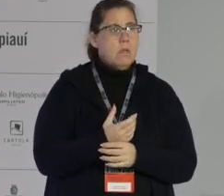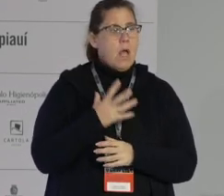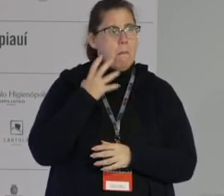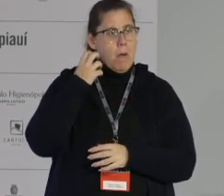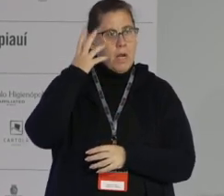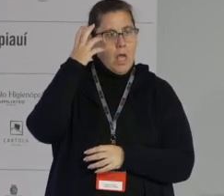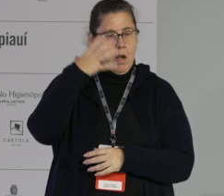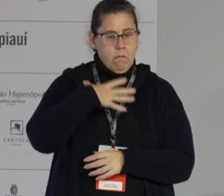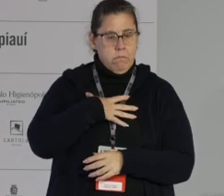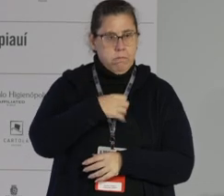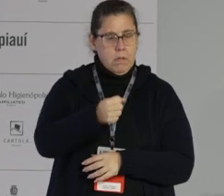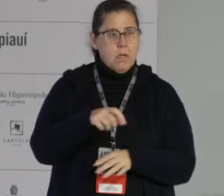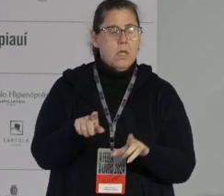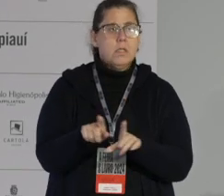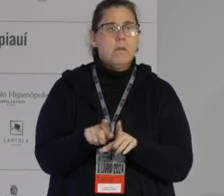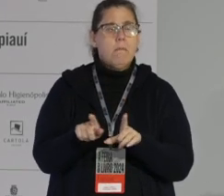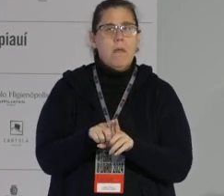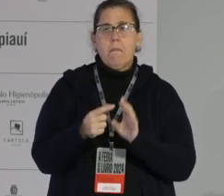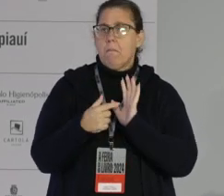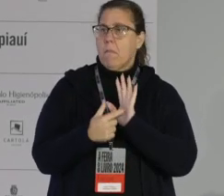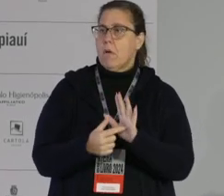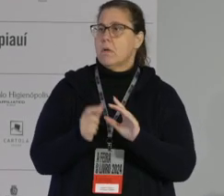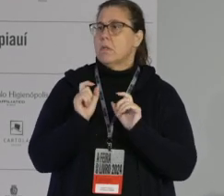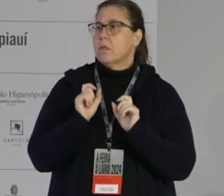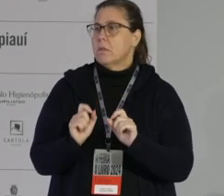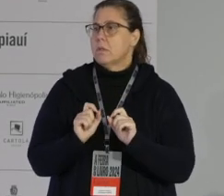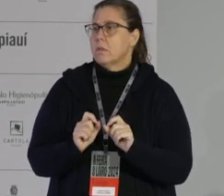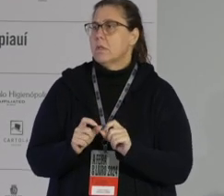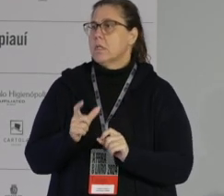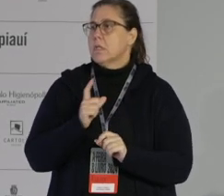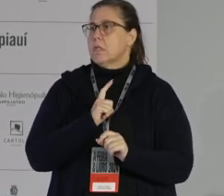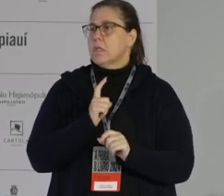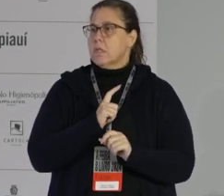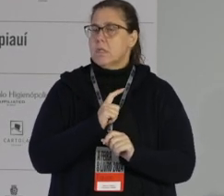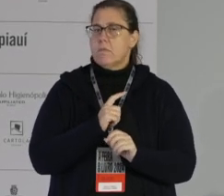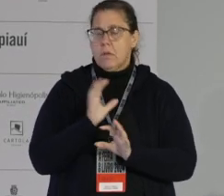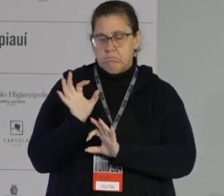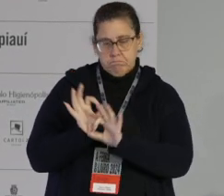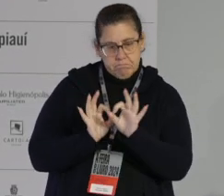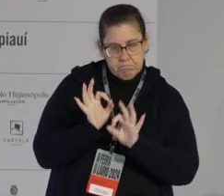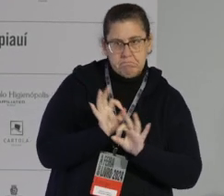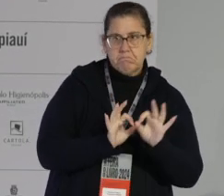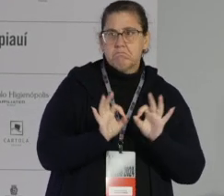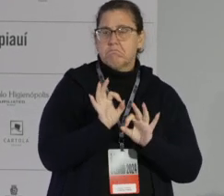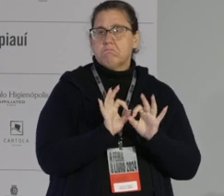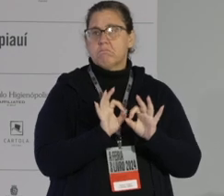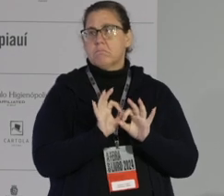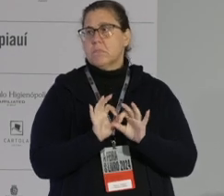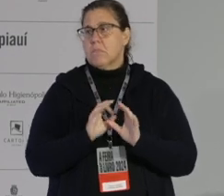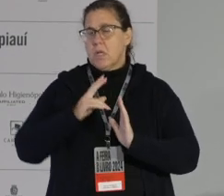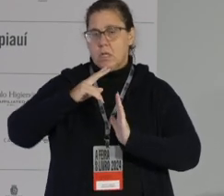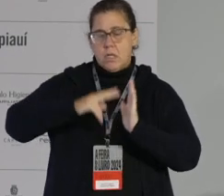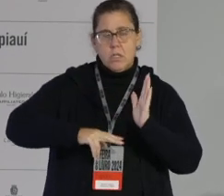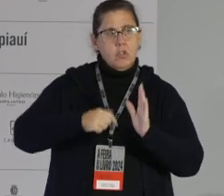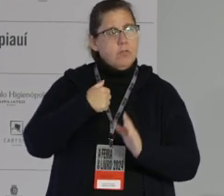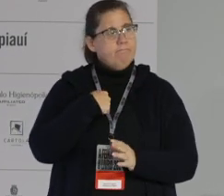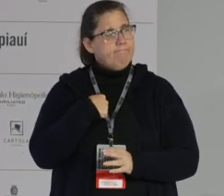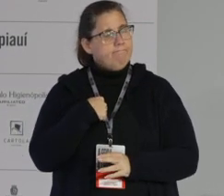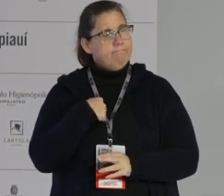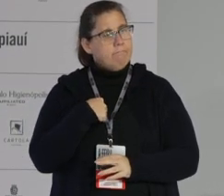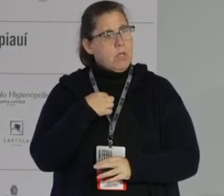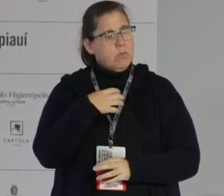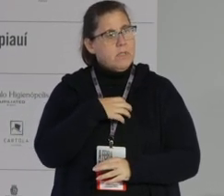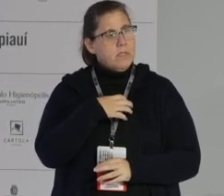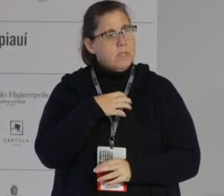e é um conto que também ele vai tecendo um pouco uma, pelo menos como leitor assim, me trouxe muito algo que eu